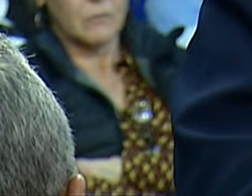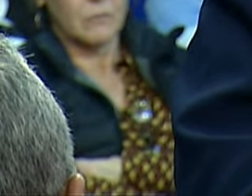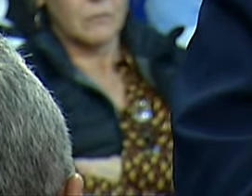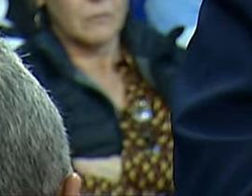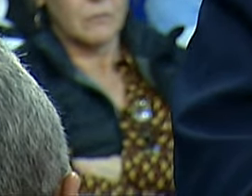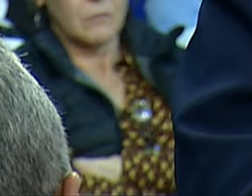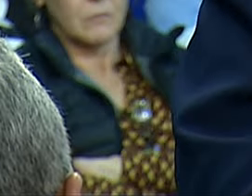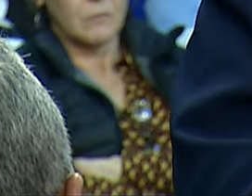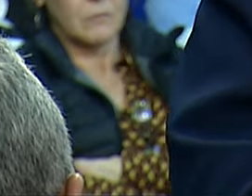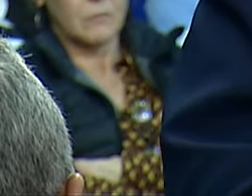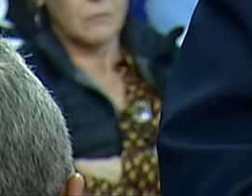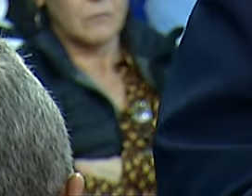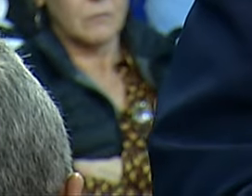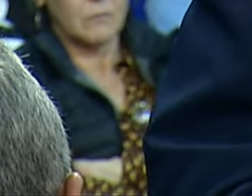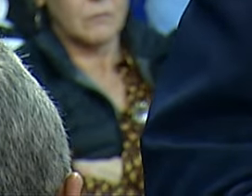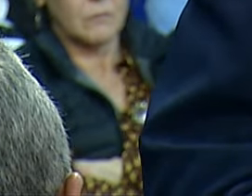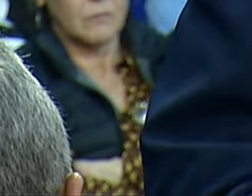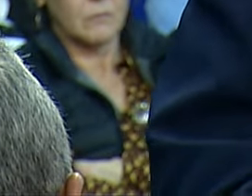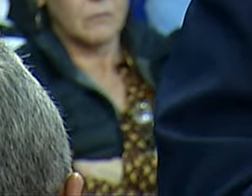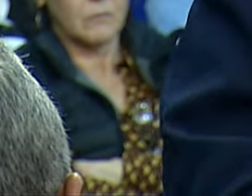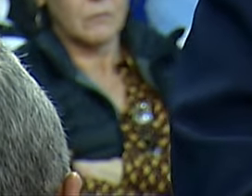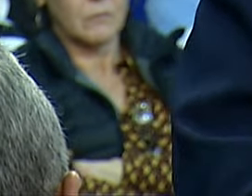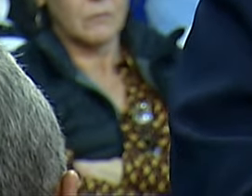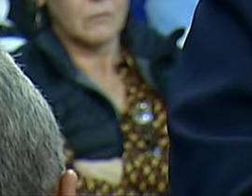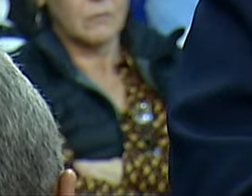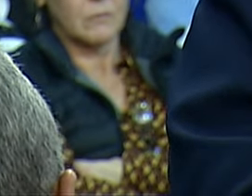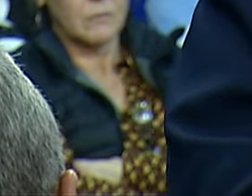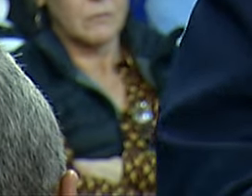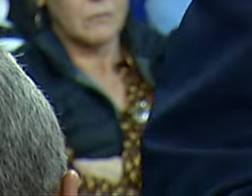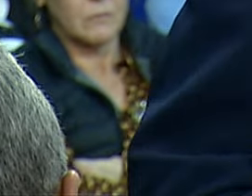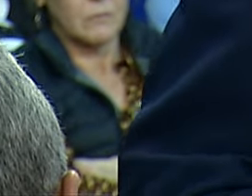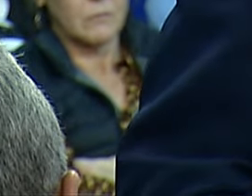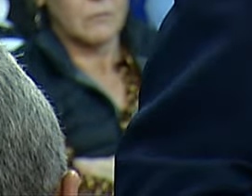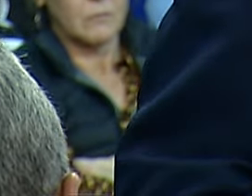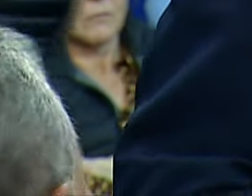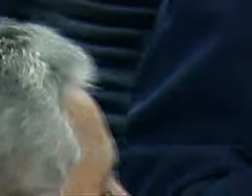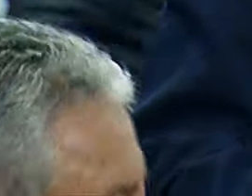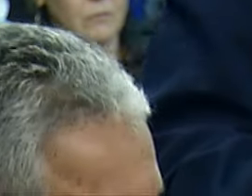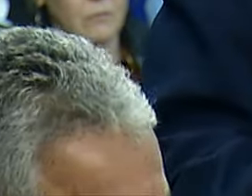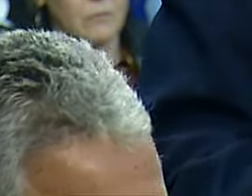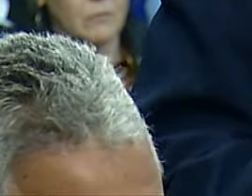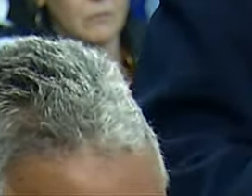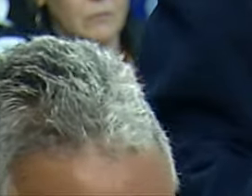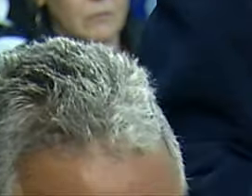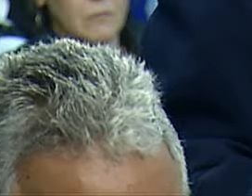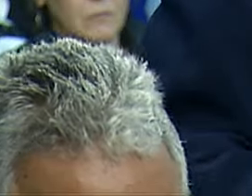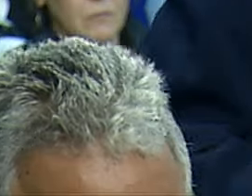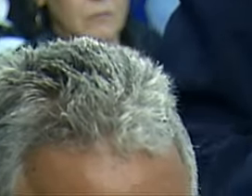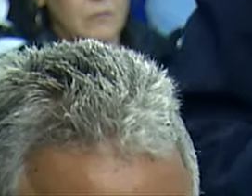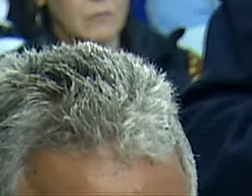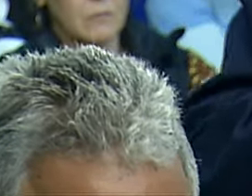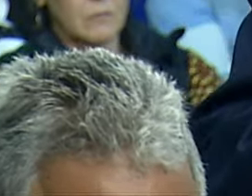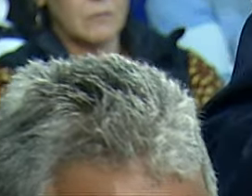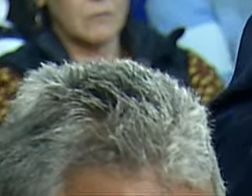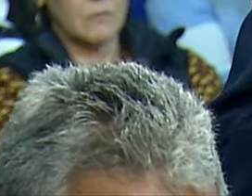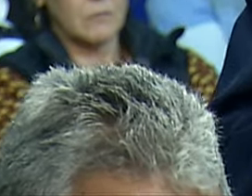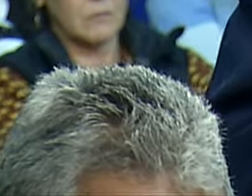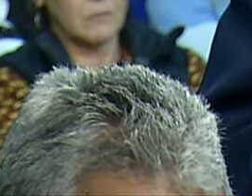decreto 27 575 para observar que o decreto é